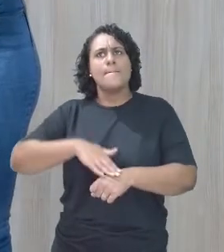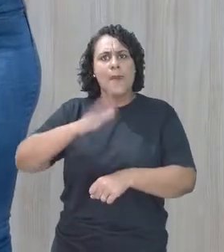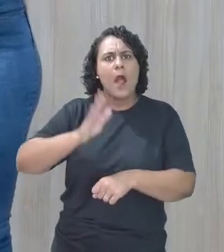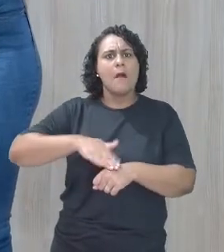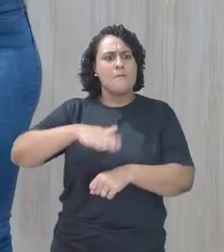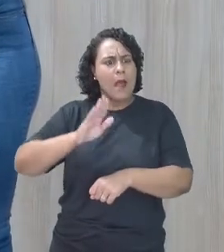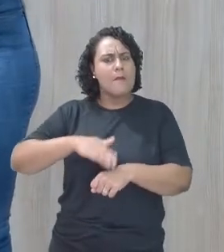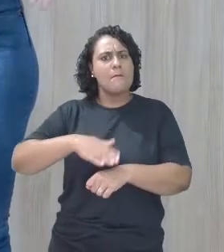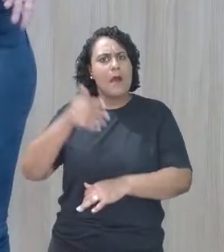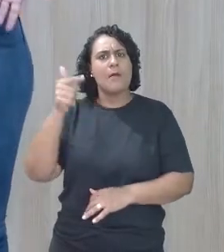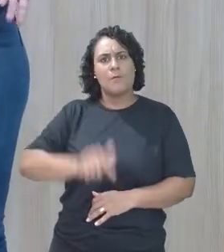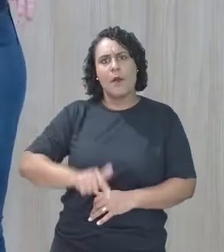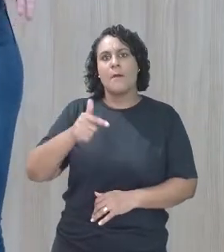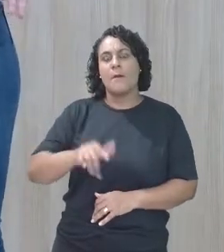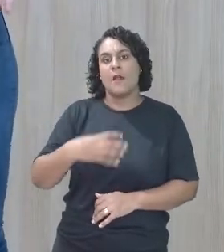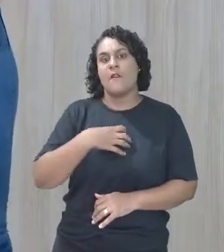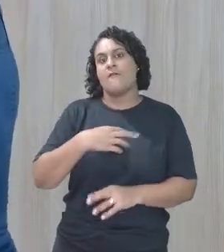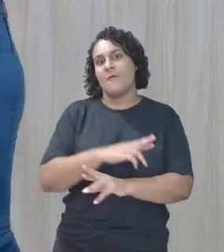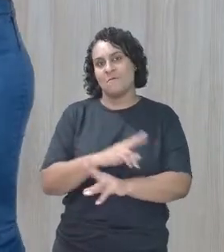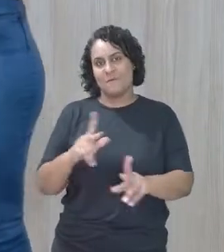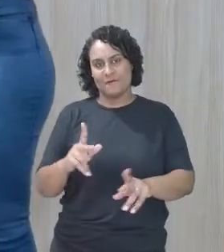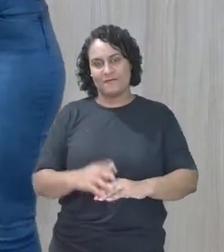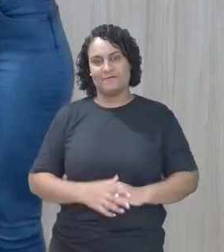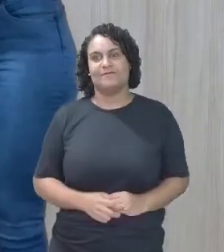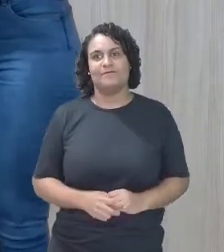que ele queira fazer de maneiras diferentes.